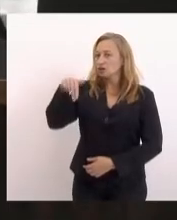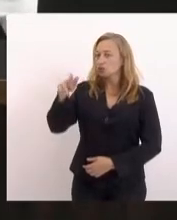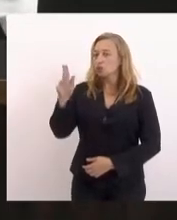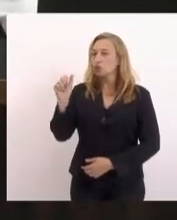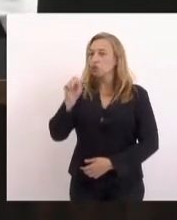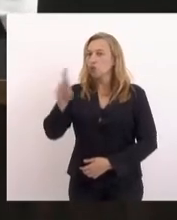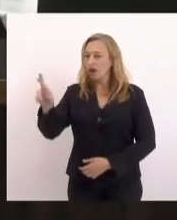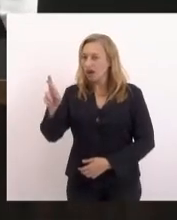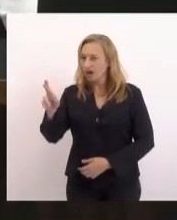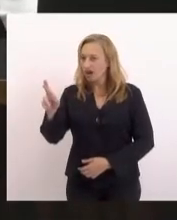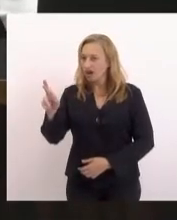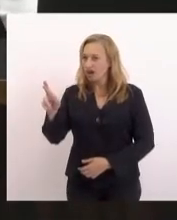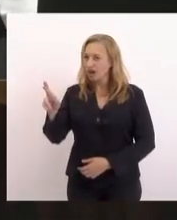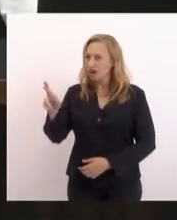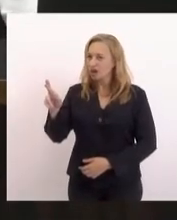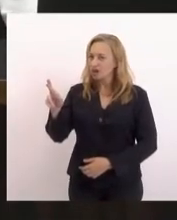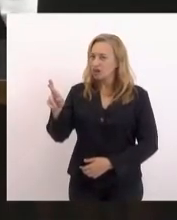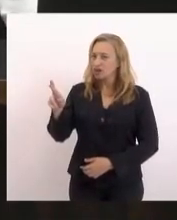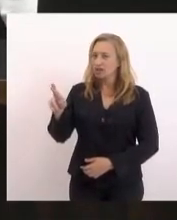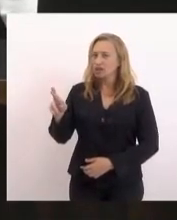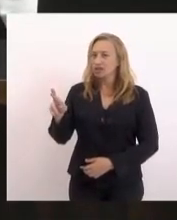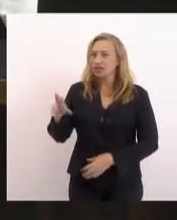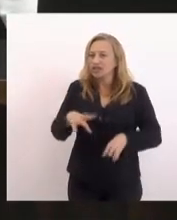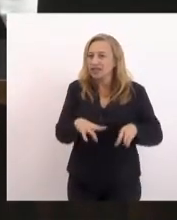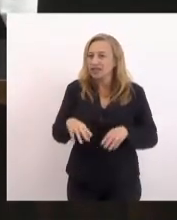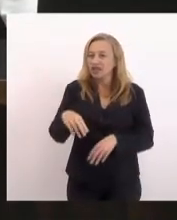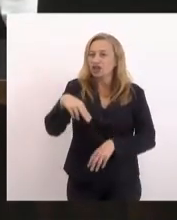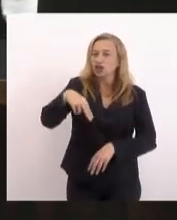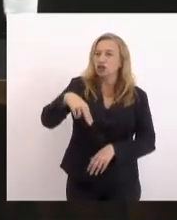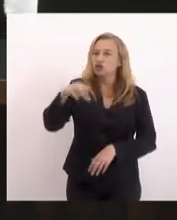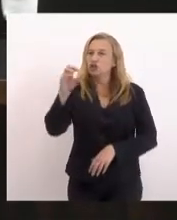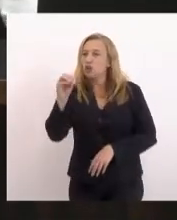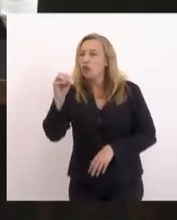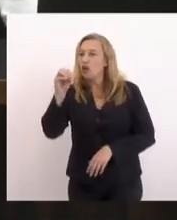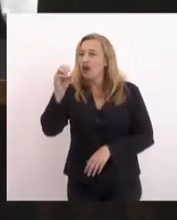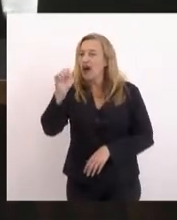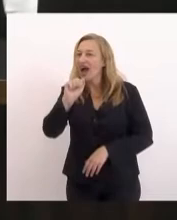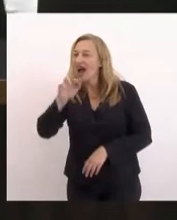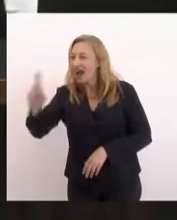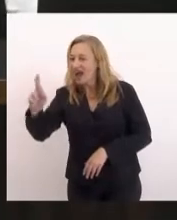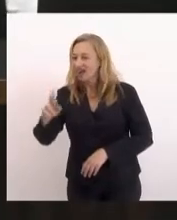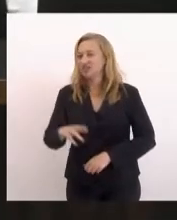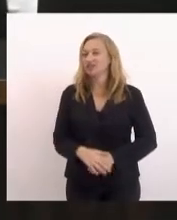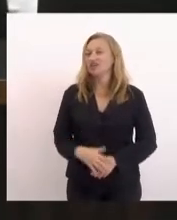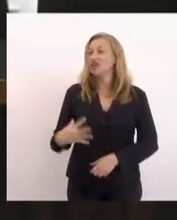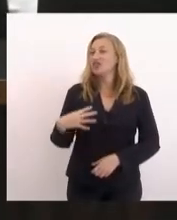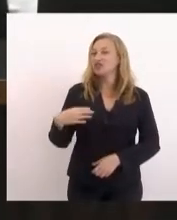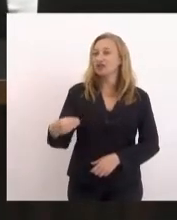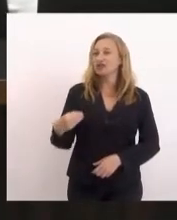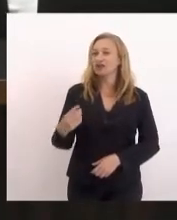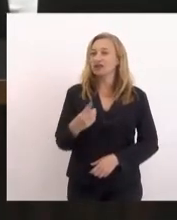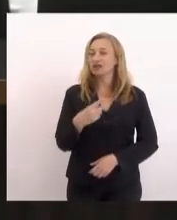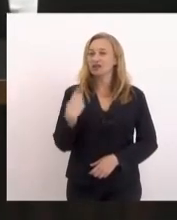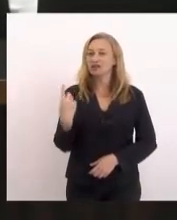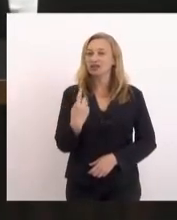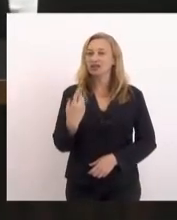Noar, na terra ou no mar? Noar. Noar, que é filho da nossa Milene, que é